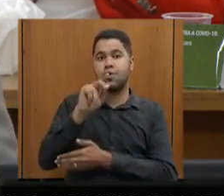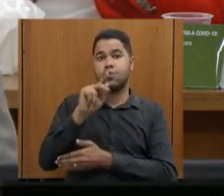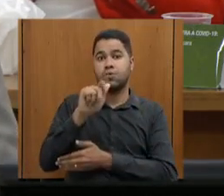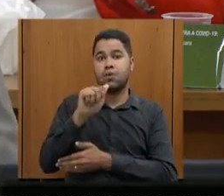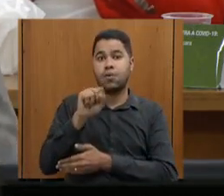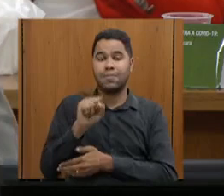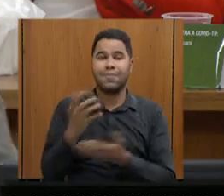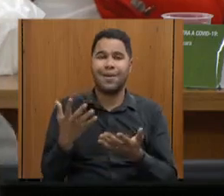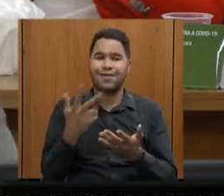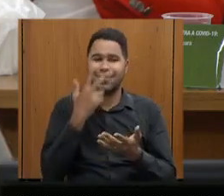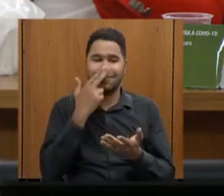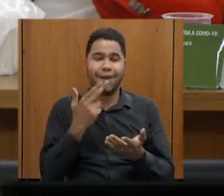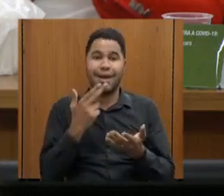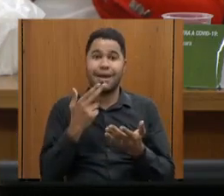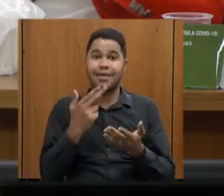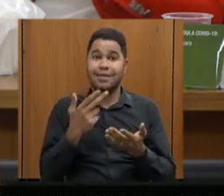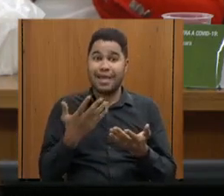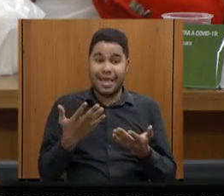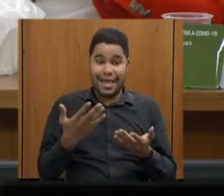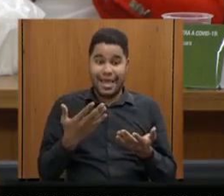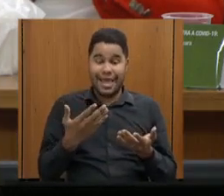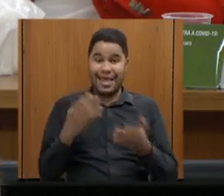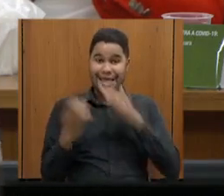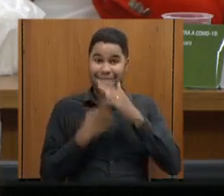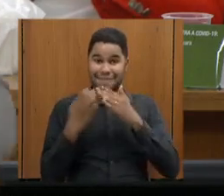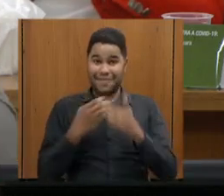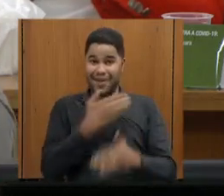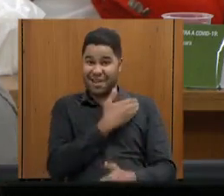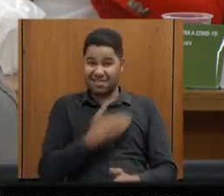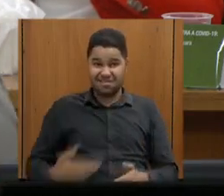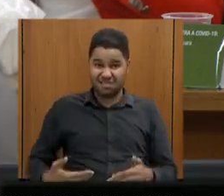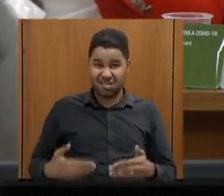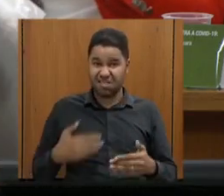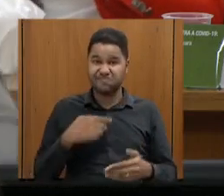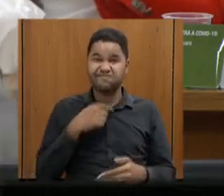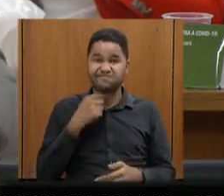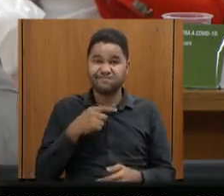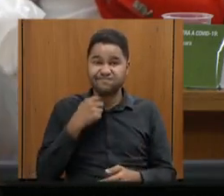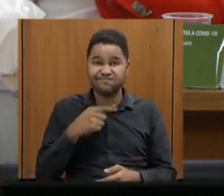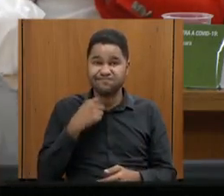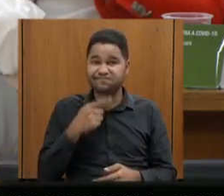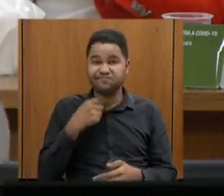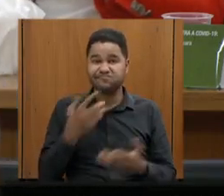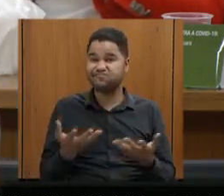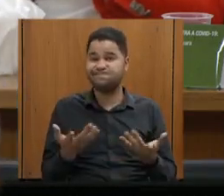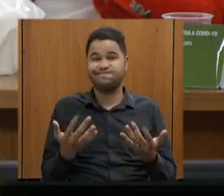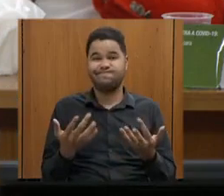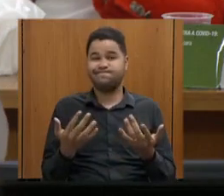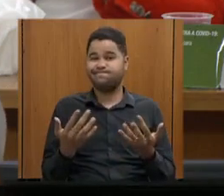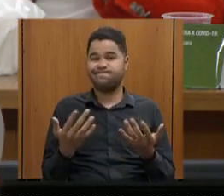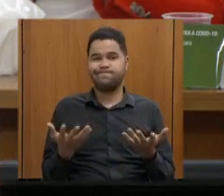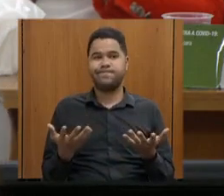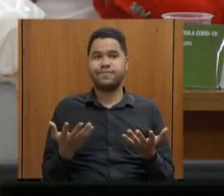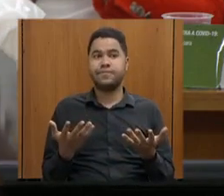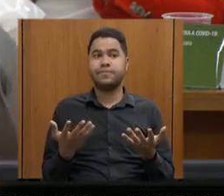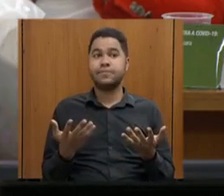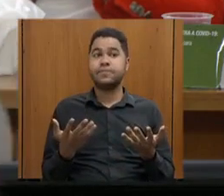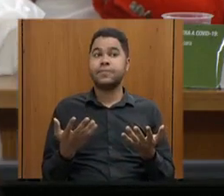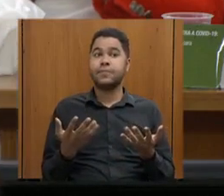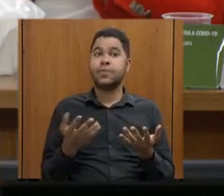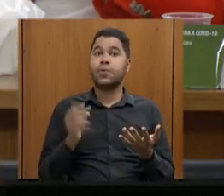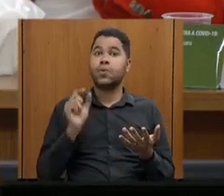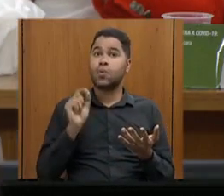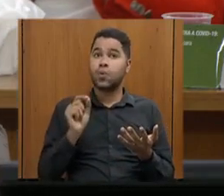estatal e ineficiente é pleonasmo uma estatal por si só ela é ineficiente porque